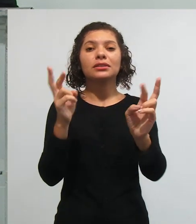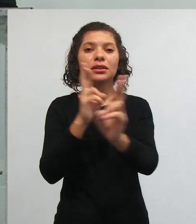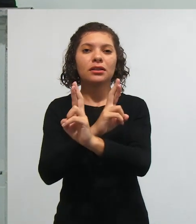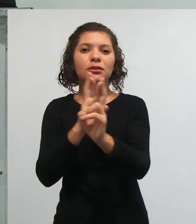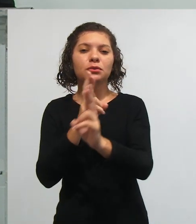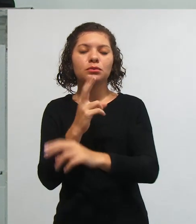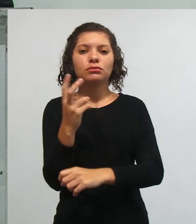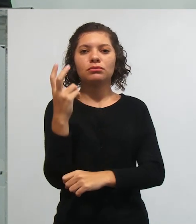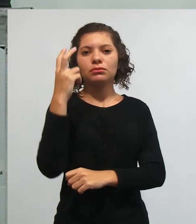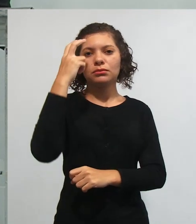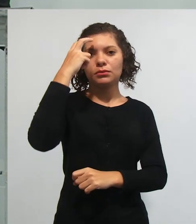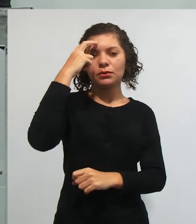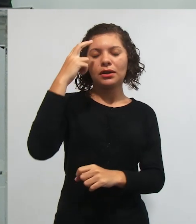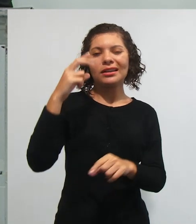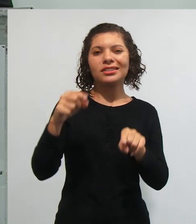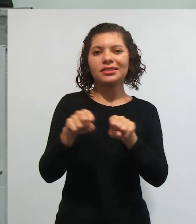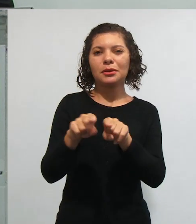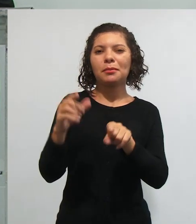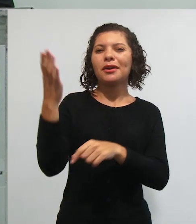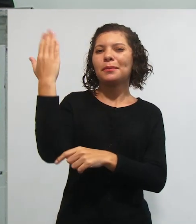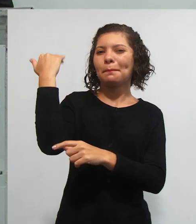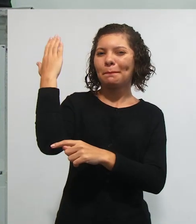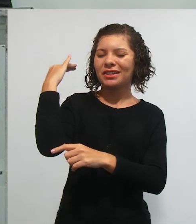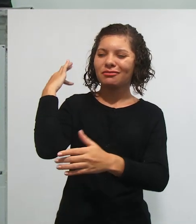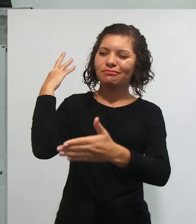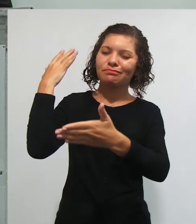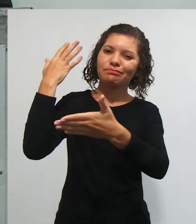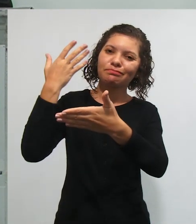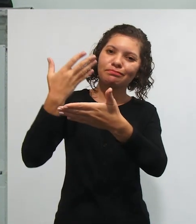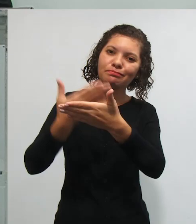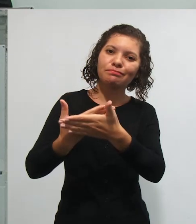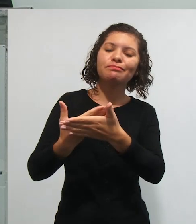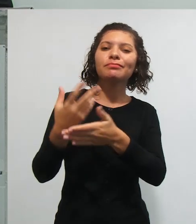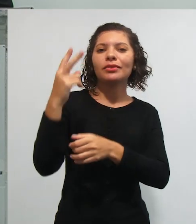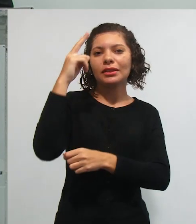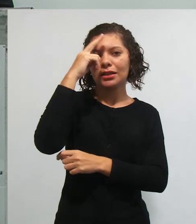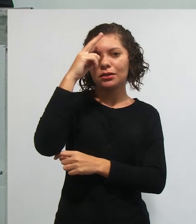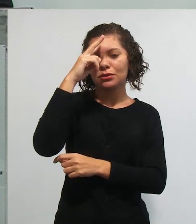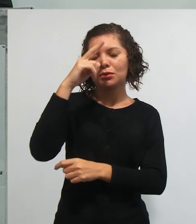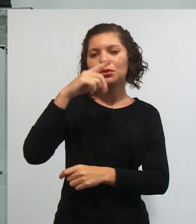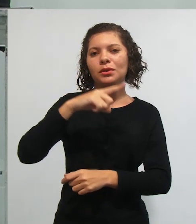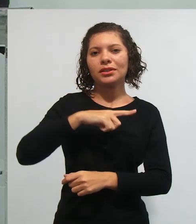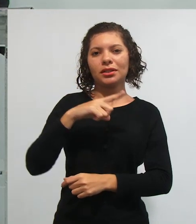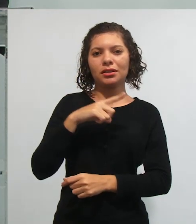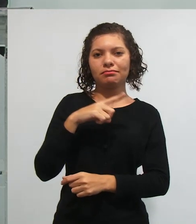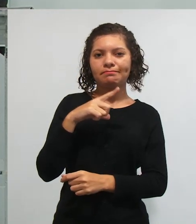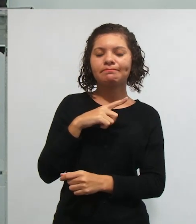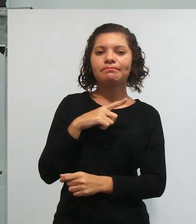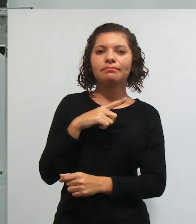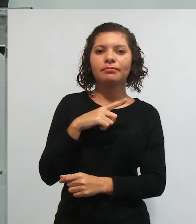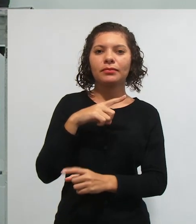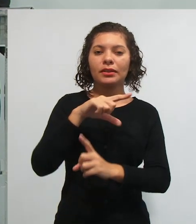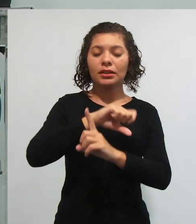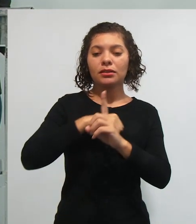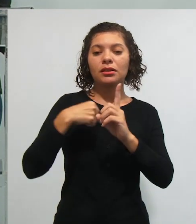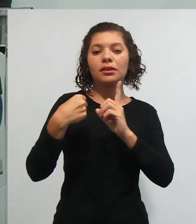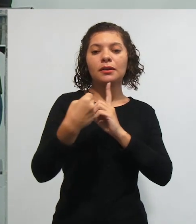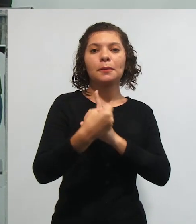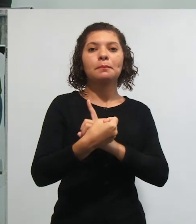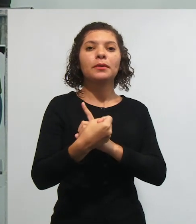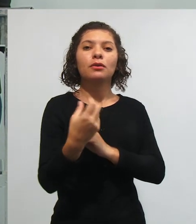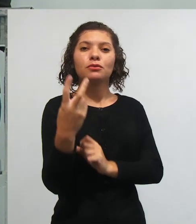culturais de processos históricos que nós passamos na sociedade se são relações culturais e